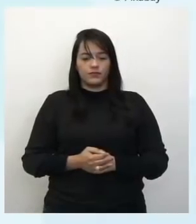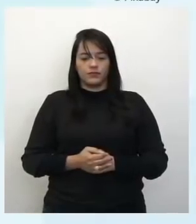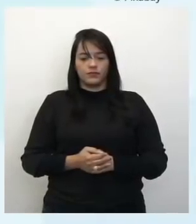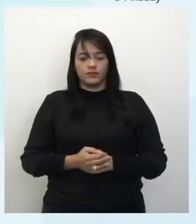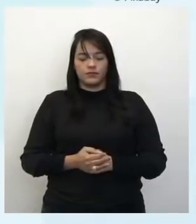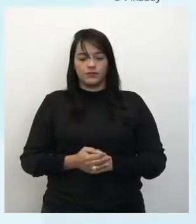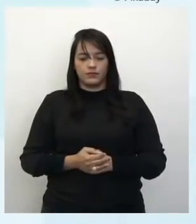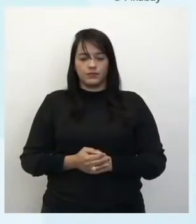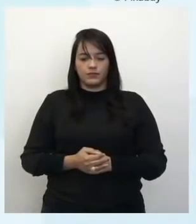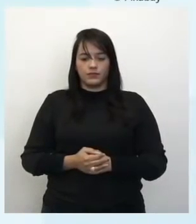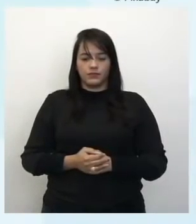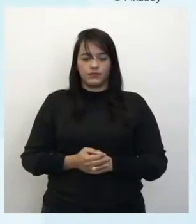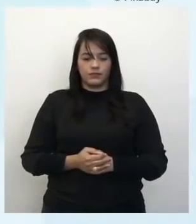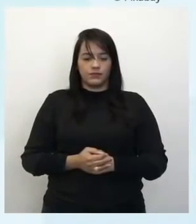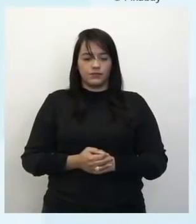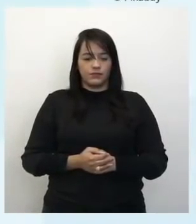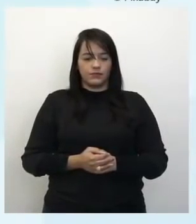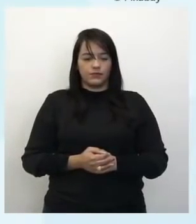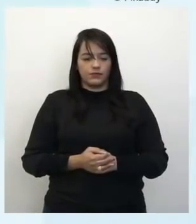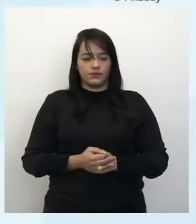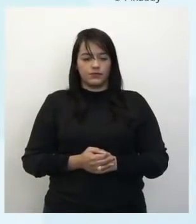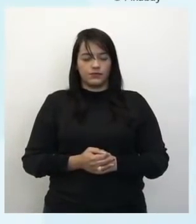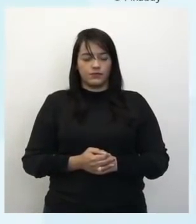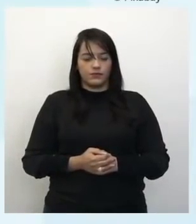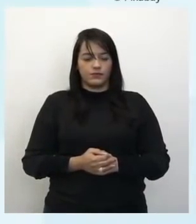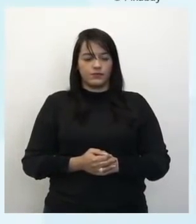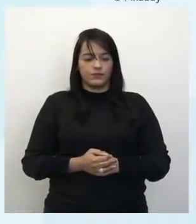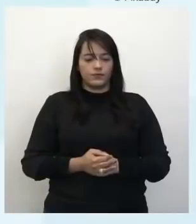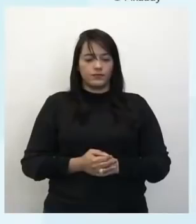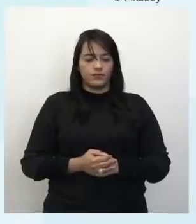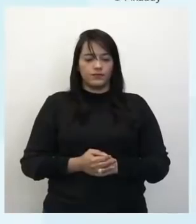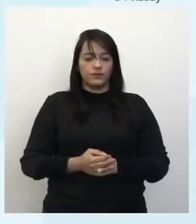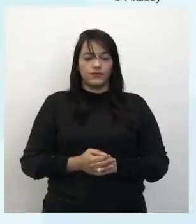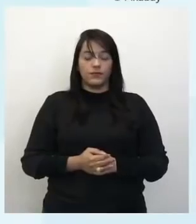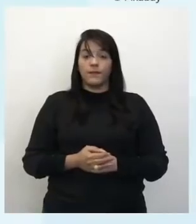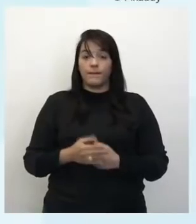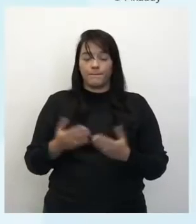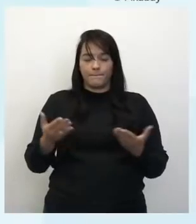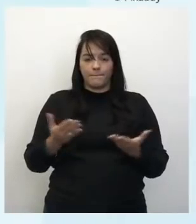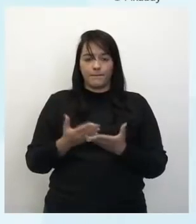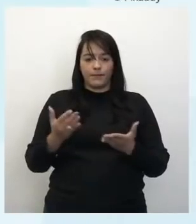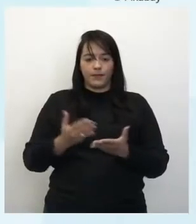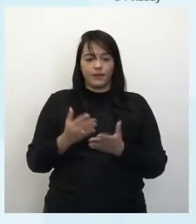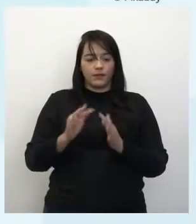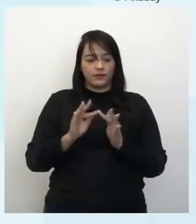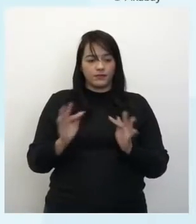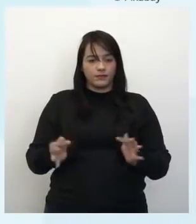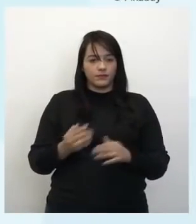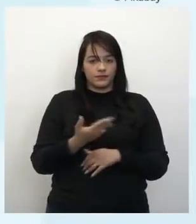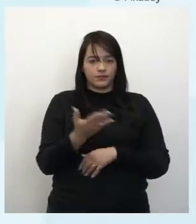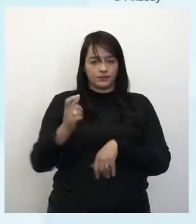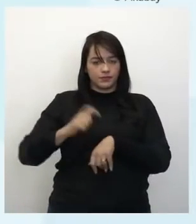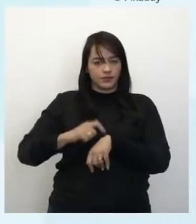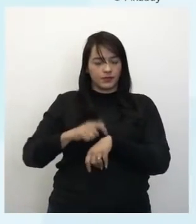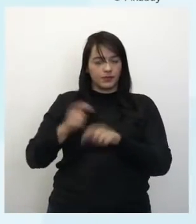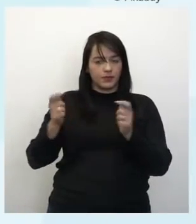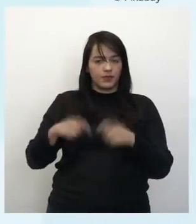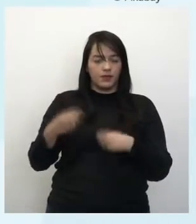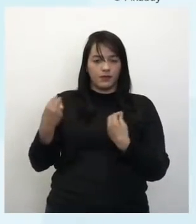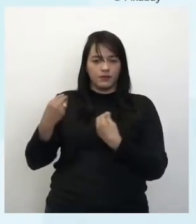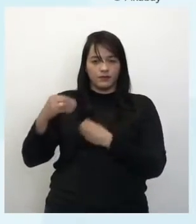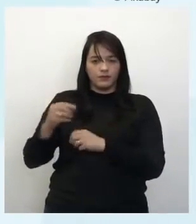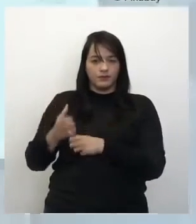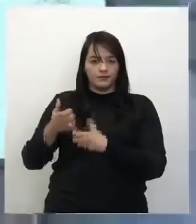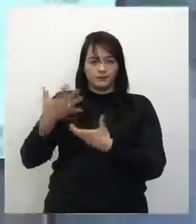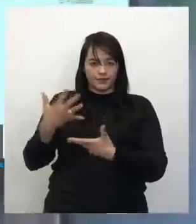wallabies, and egg-laying mammals called echidnas. Agora ficou simples, né? Bom, acho que já deu um tempinho aí para vocês irem respondendo, né?